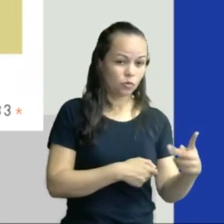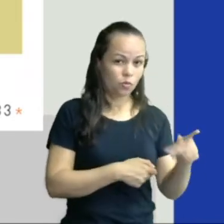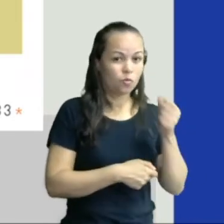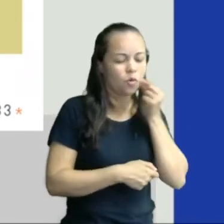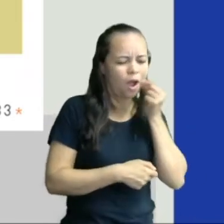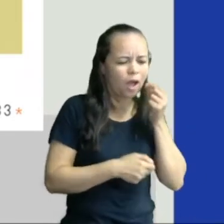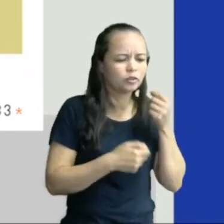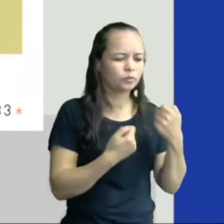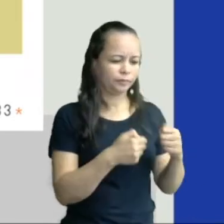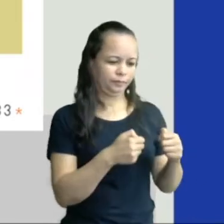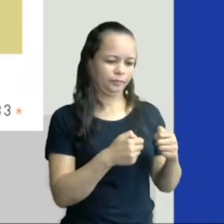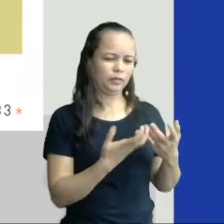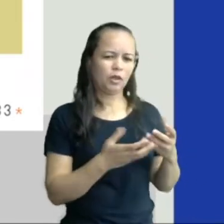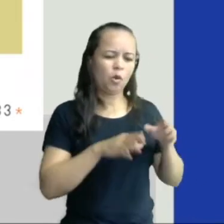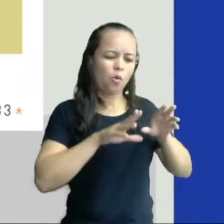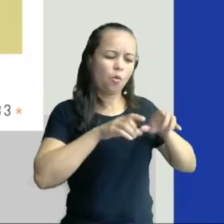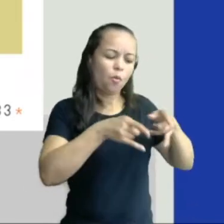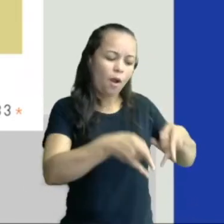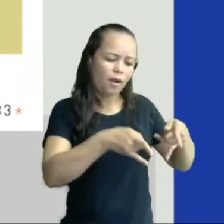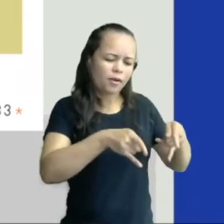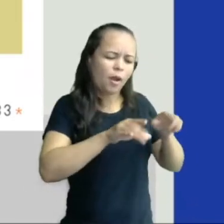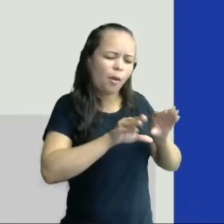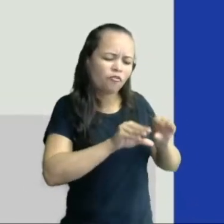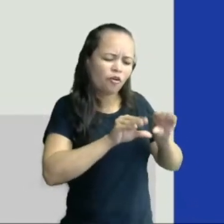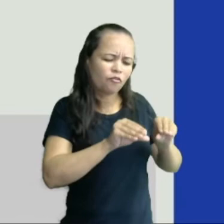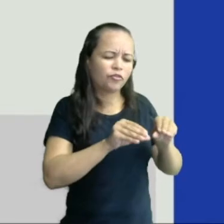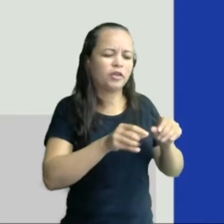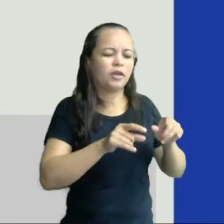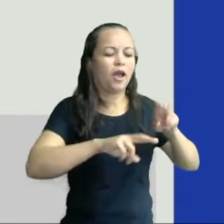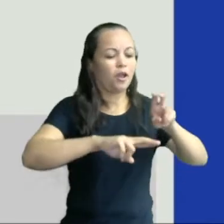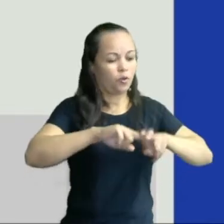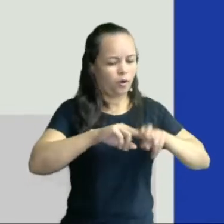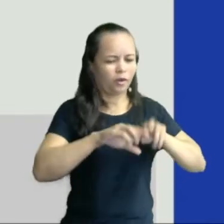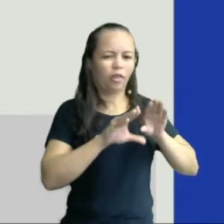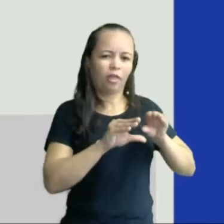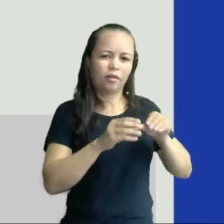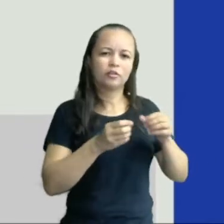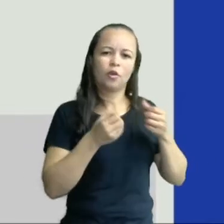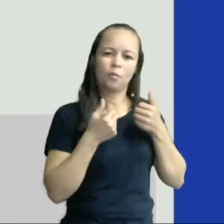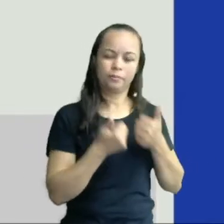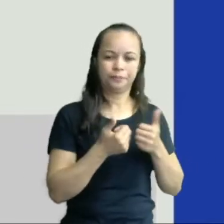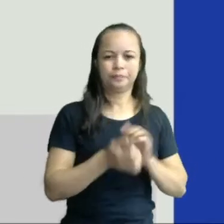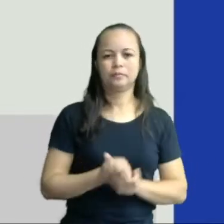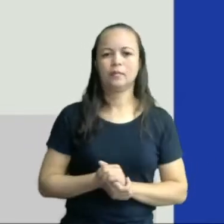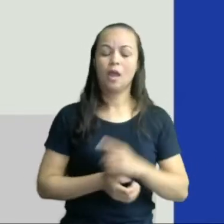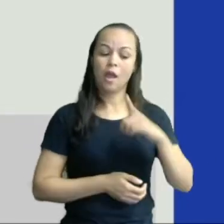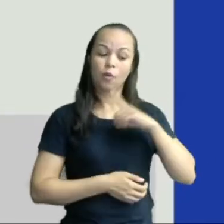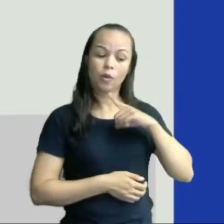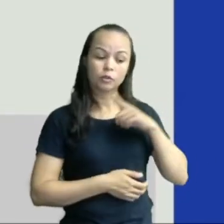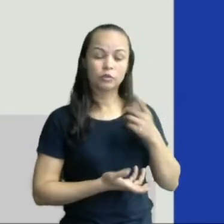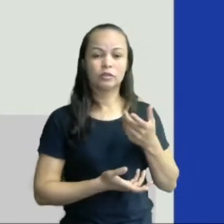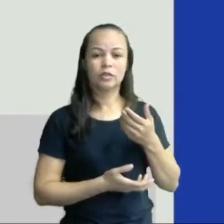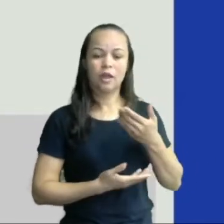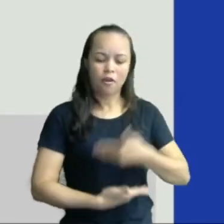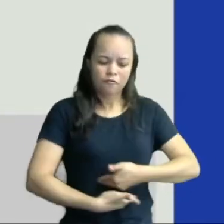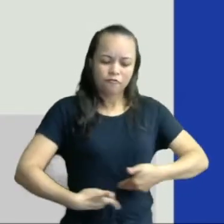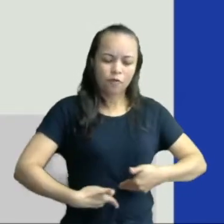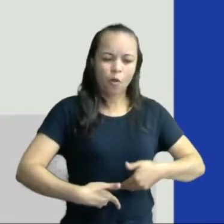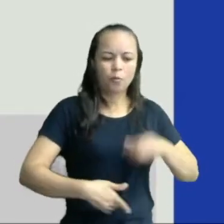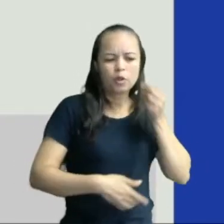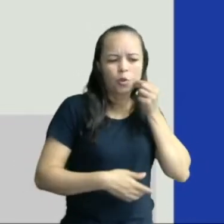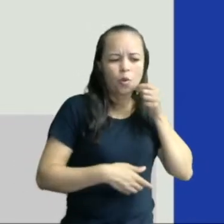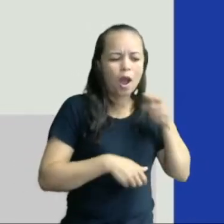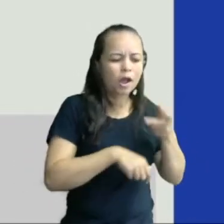Uma cama fofinha e uma poltrona muito confortável. Quando tinha fome, o rato do campo ia colher frutos secos